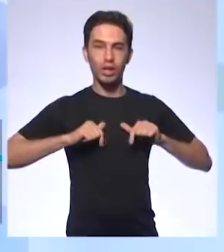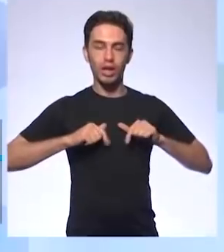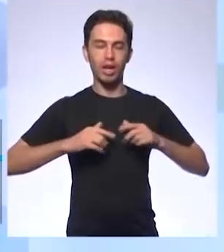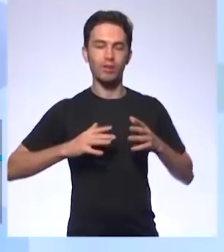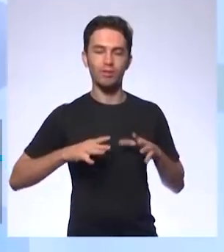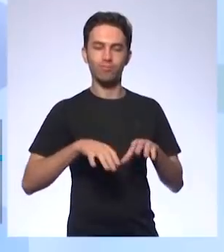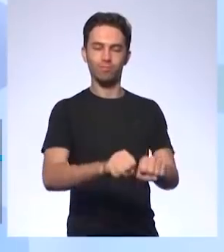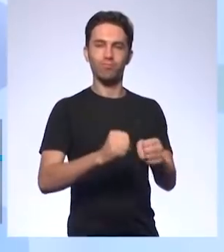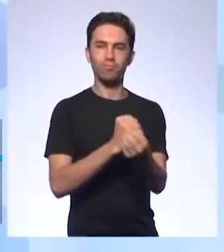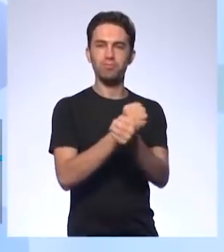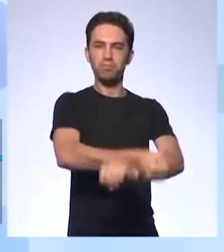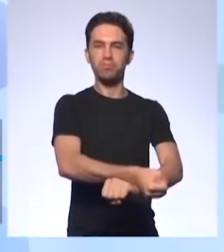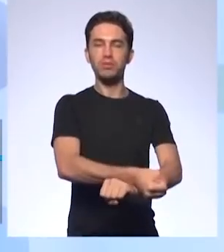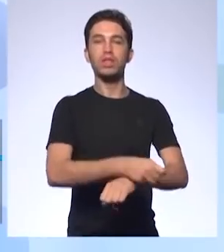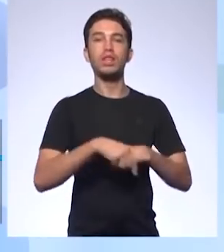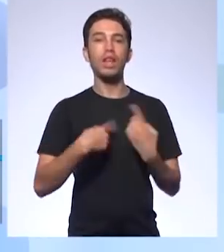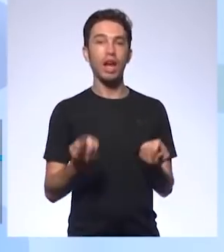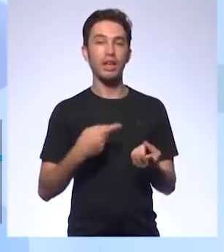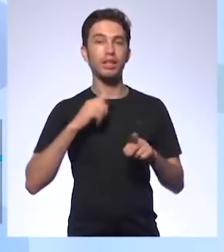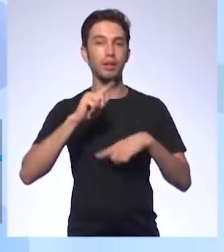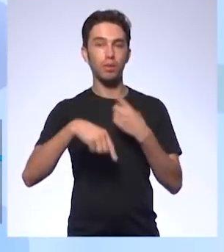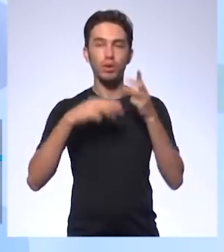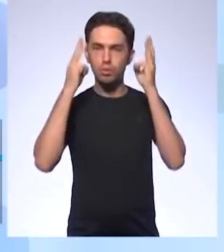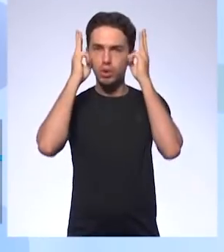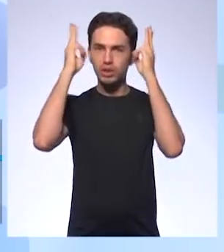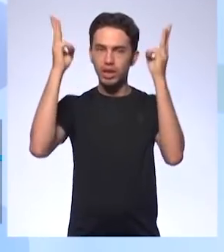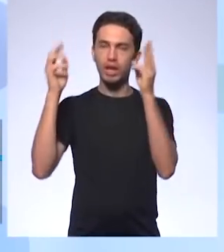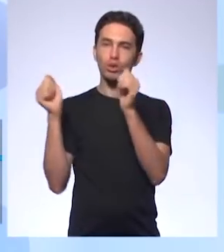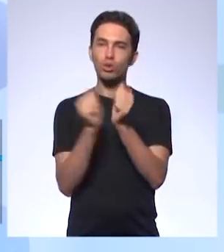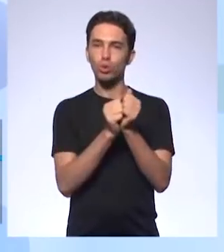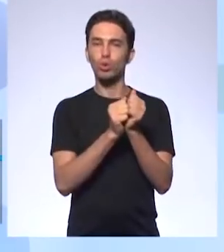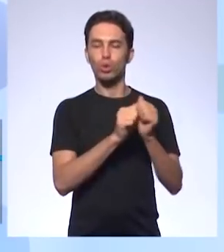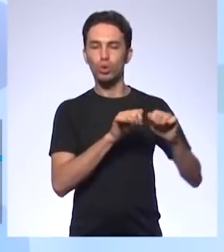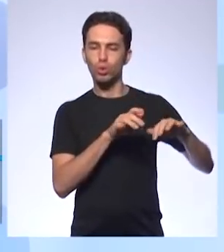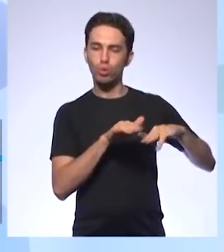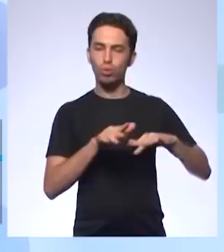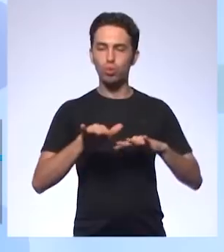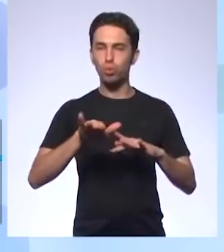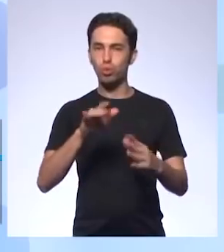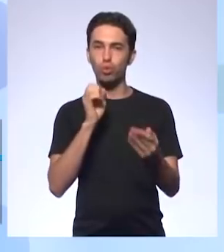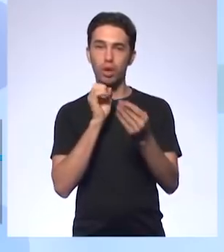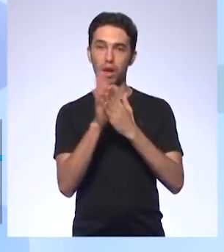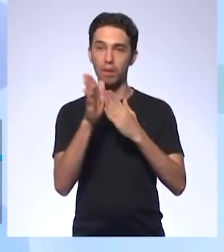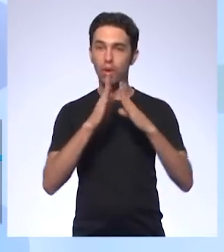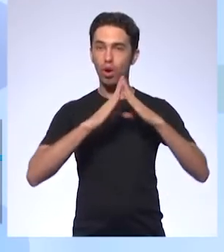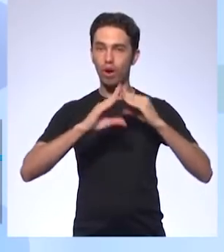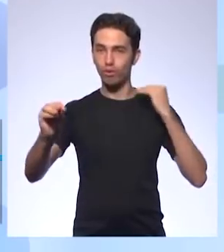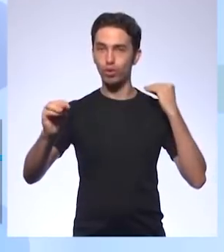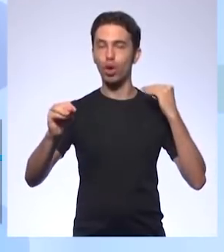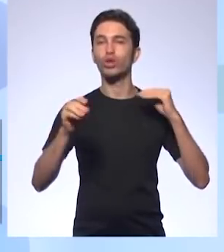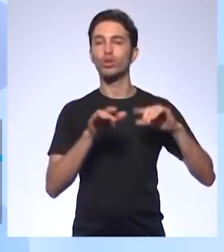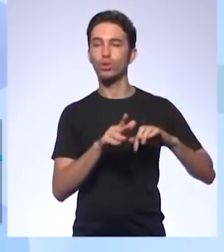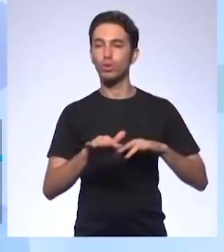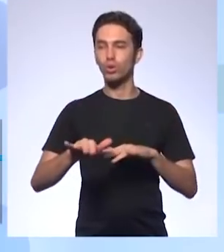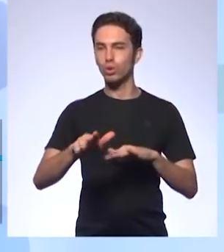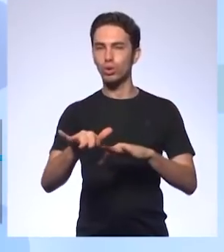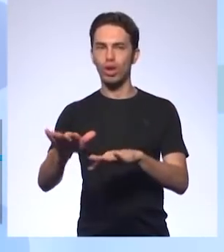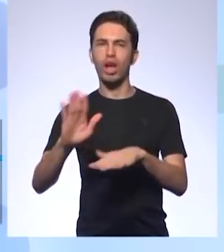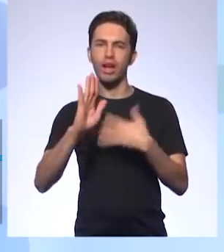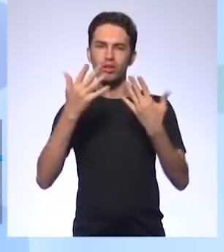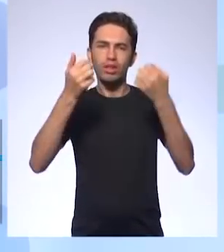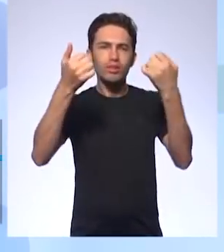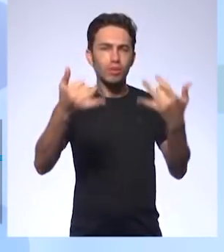Moisés ele parte juntamente com o povo hebreu, fazendo o êxodo do povo hebreu. A gente já contou essa história, então